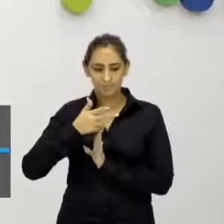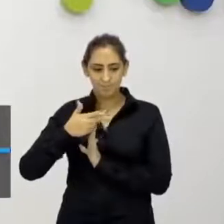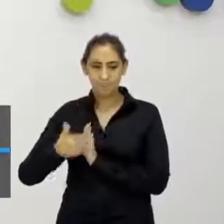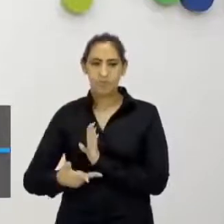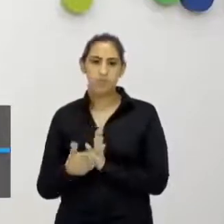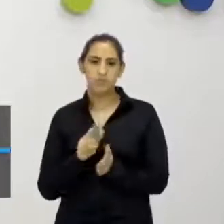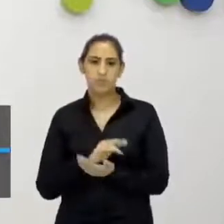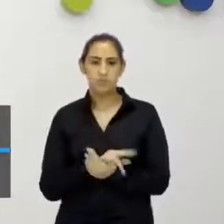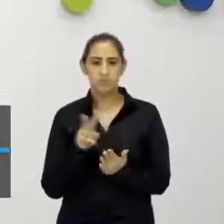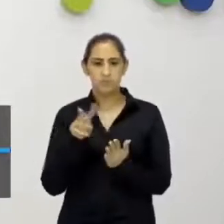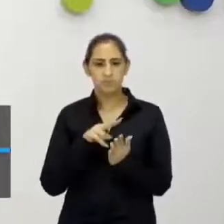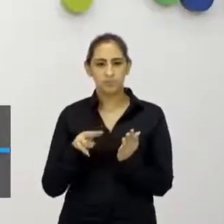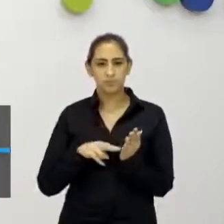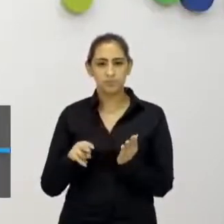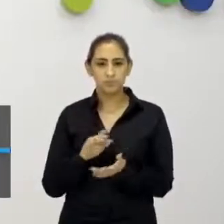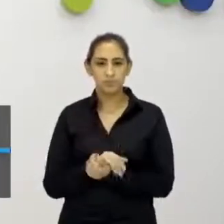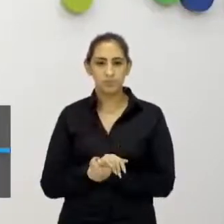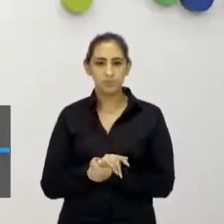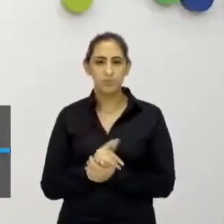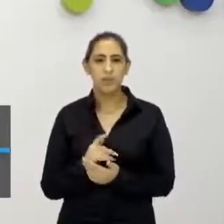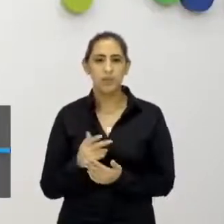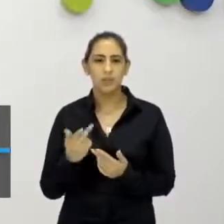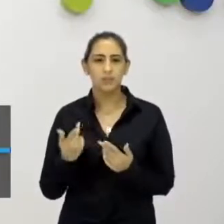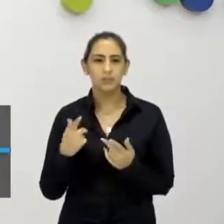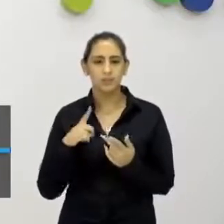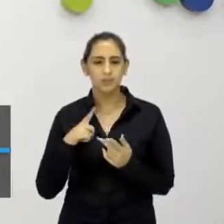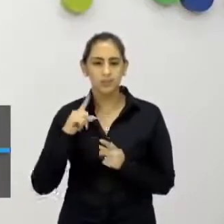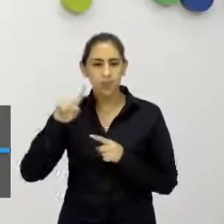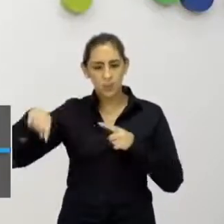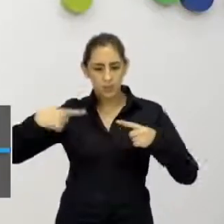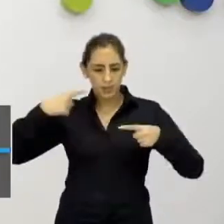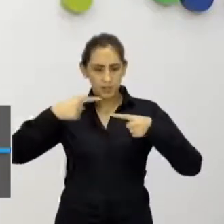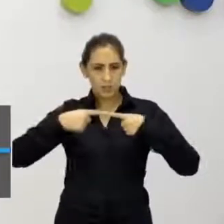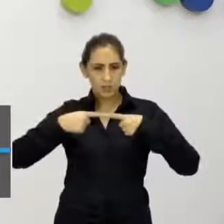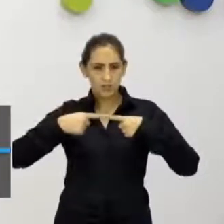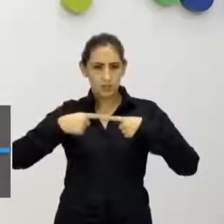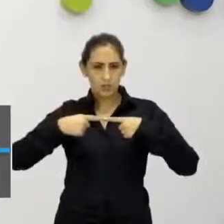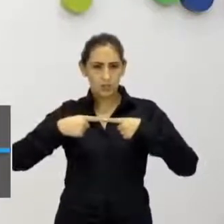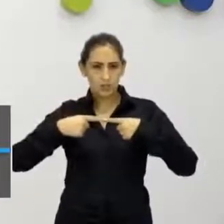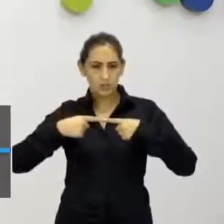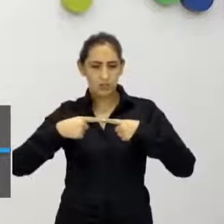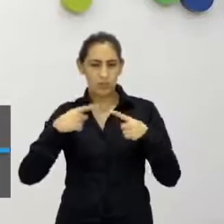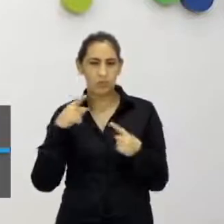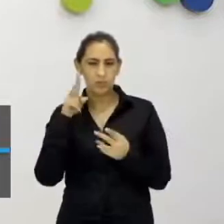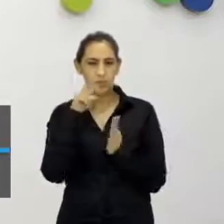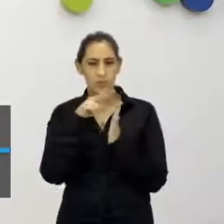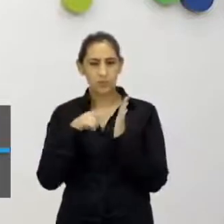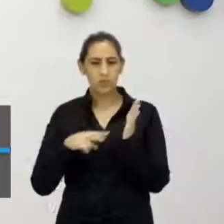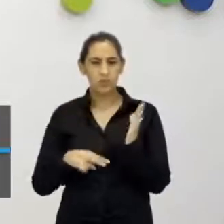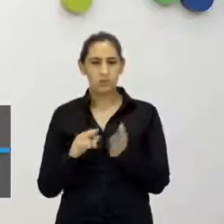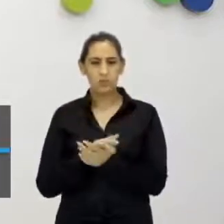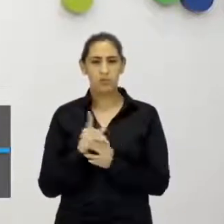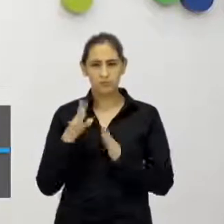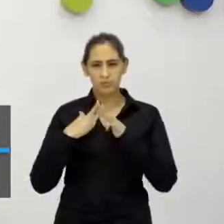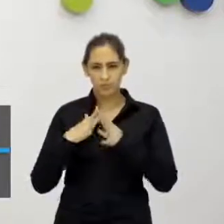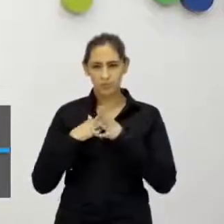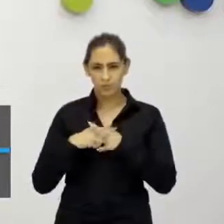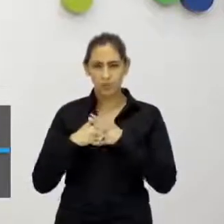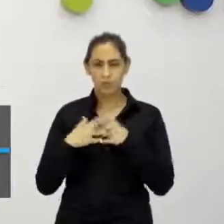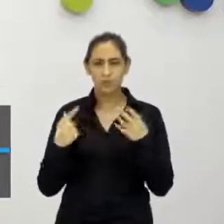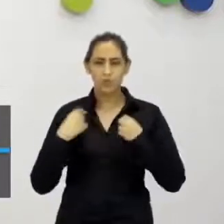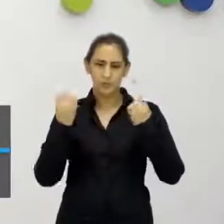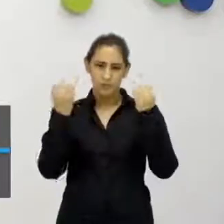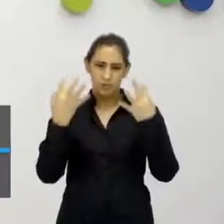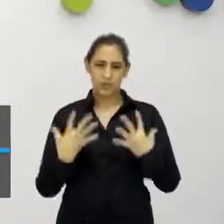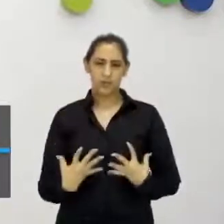cada texto e existe o objetivo a ser alcançado quando a gente propõe uma leitura. Está sendo confuso? Vou